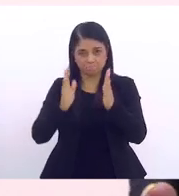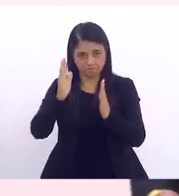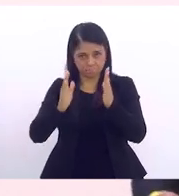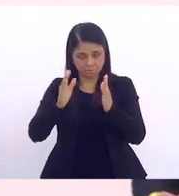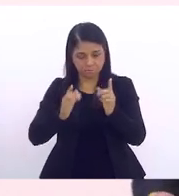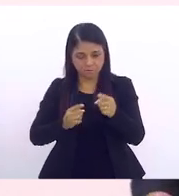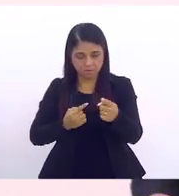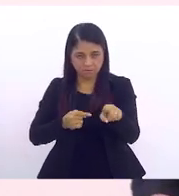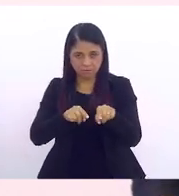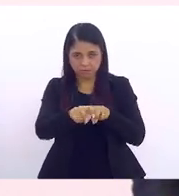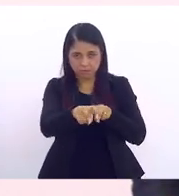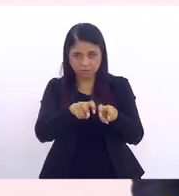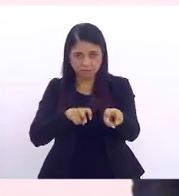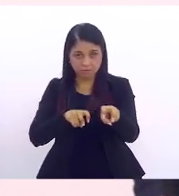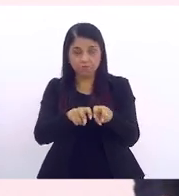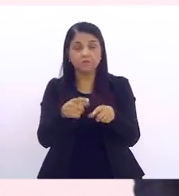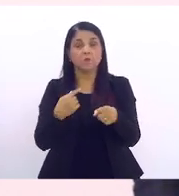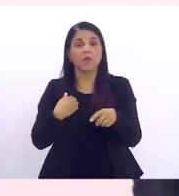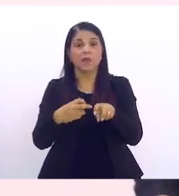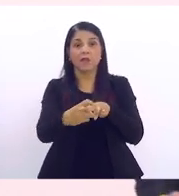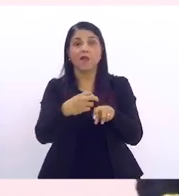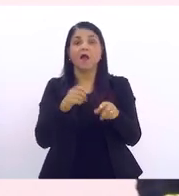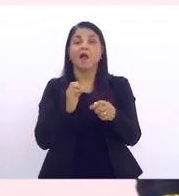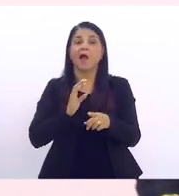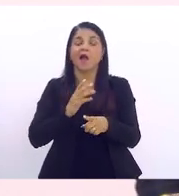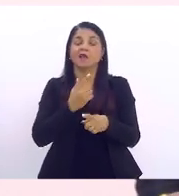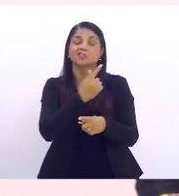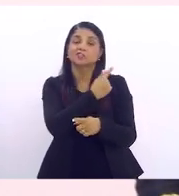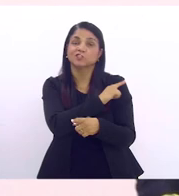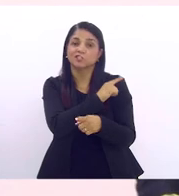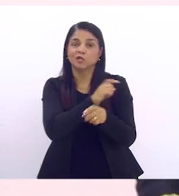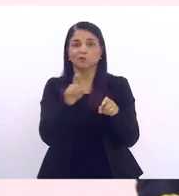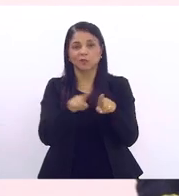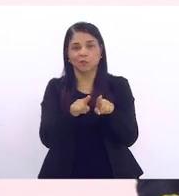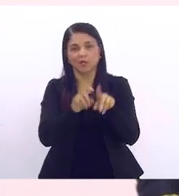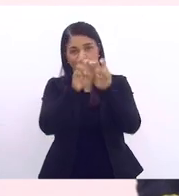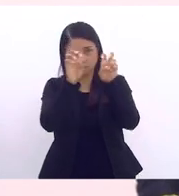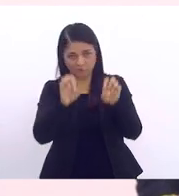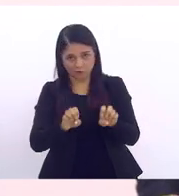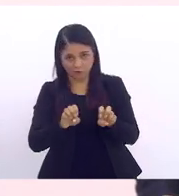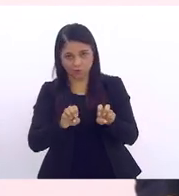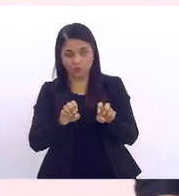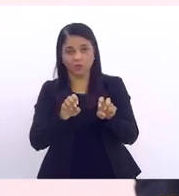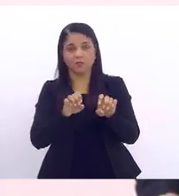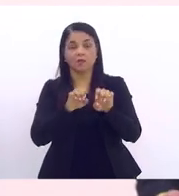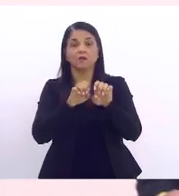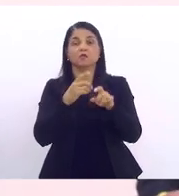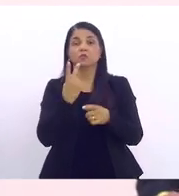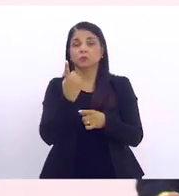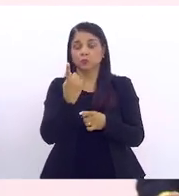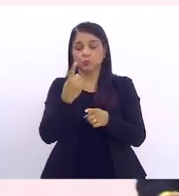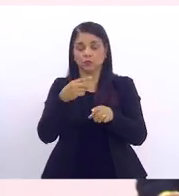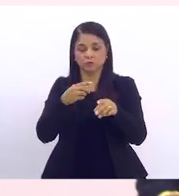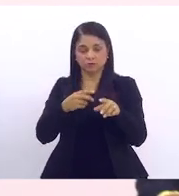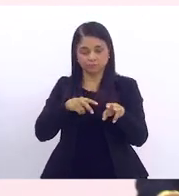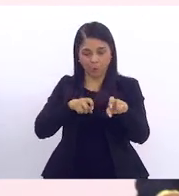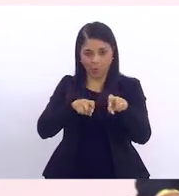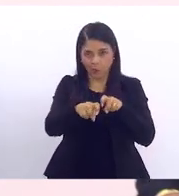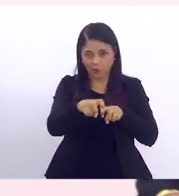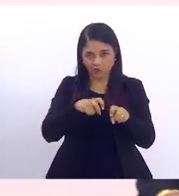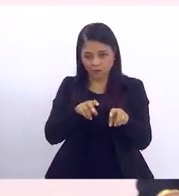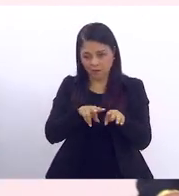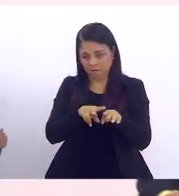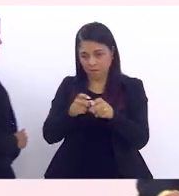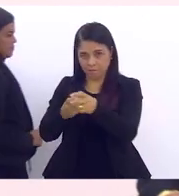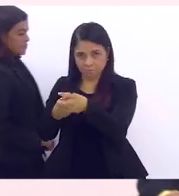Flow também ajuda muito nesse sentido ou para fazer gestão de infraestrutura eh onde você tem duas rodovias paralelas e numa delas você quer